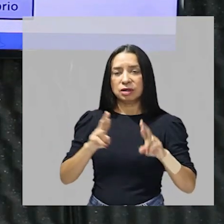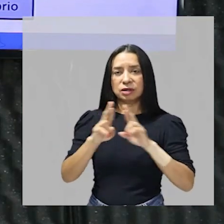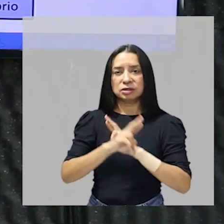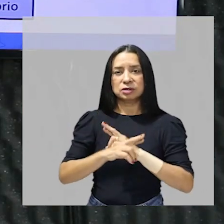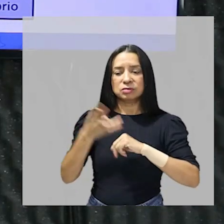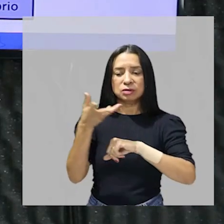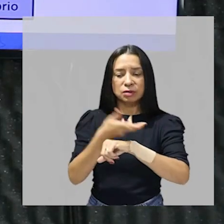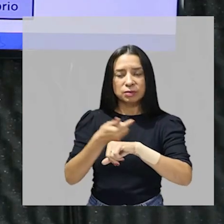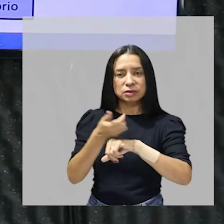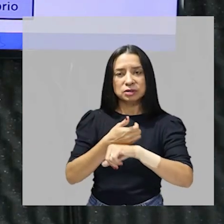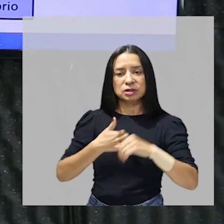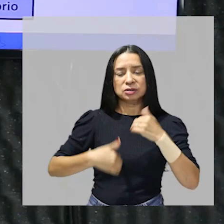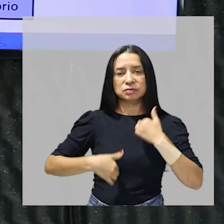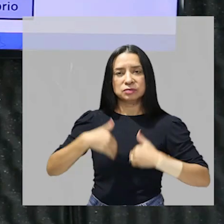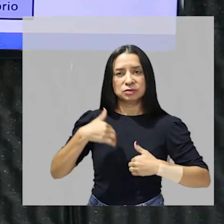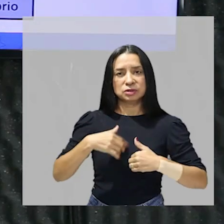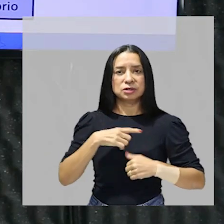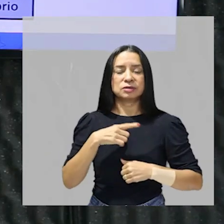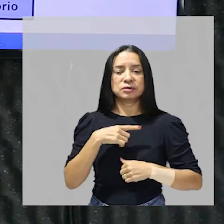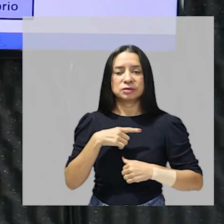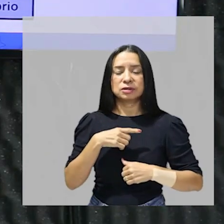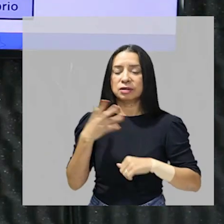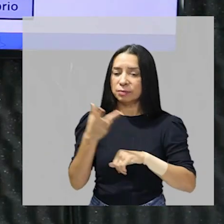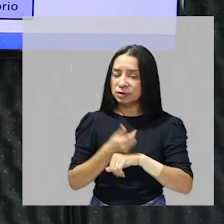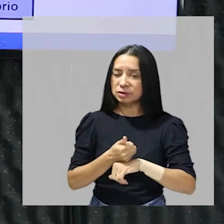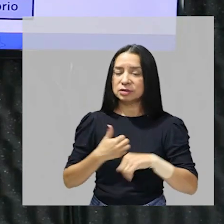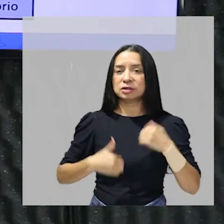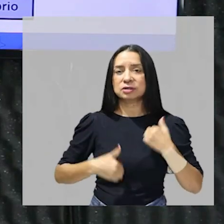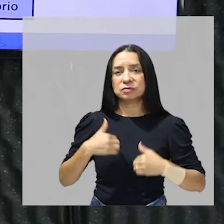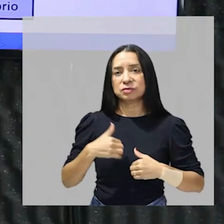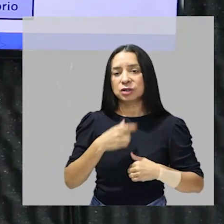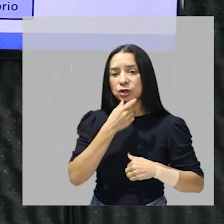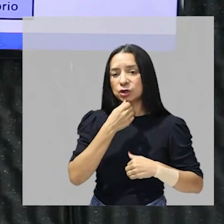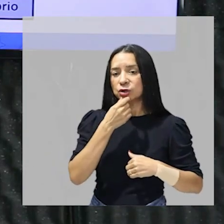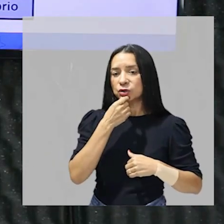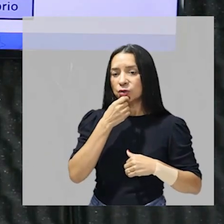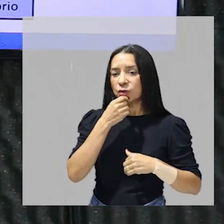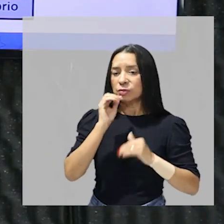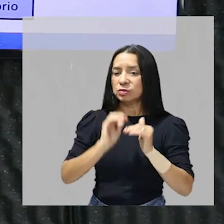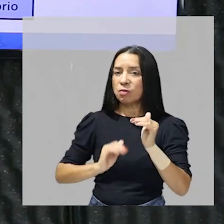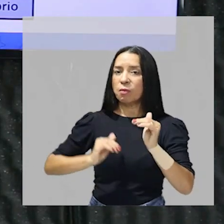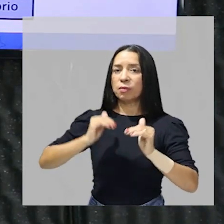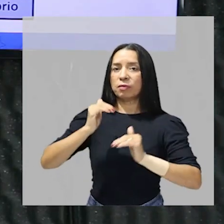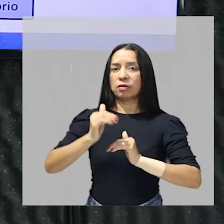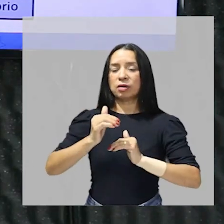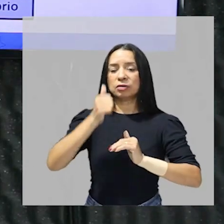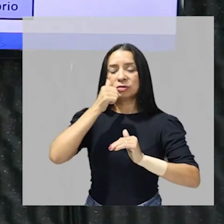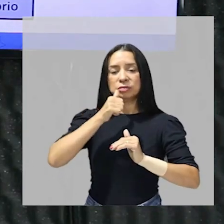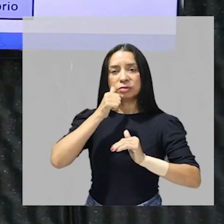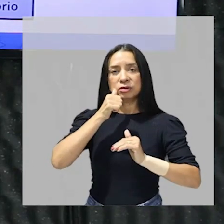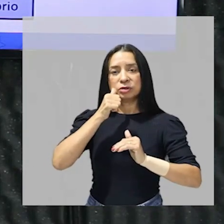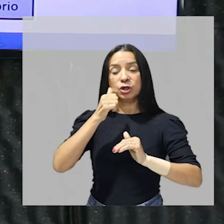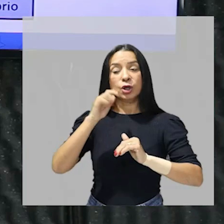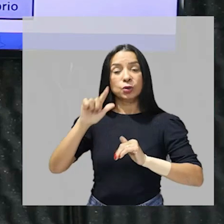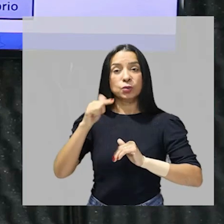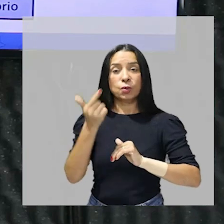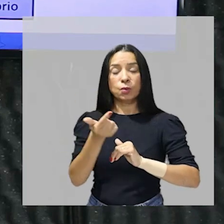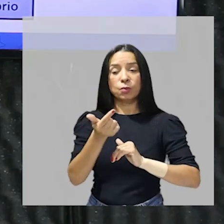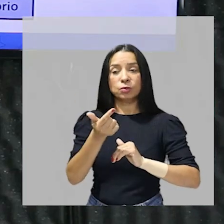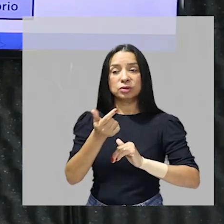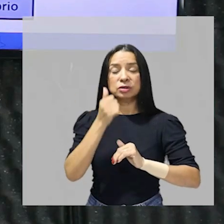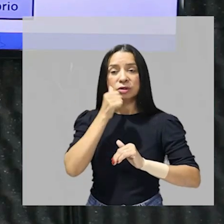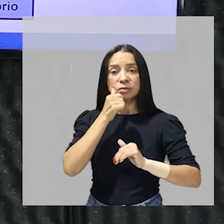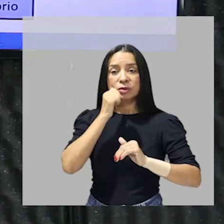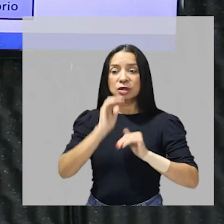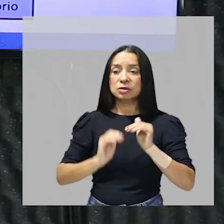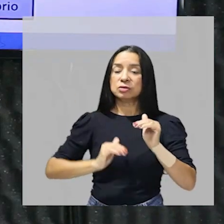capacidades físicas. Existem capacidades físicas que os homens se sobressaem sobre as mulheres e algumas outras as mulheres se sobressaem sobre os